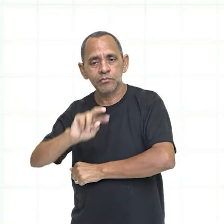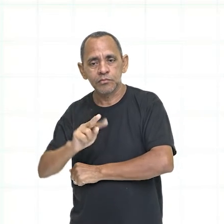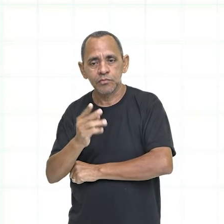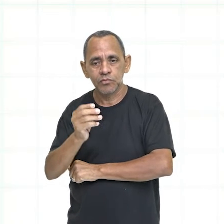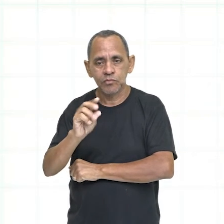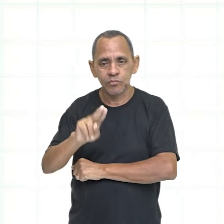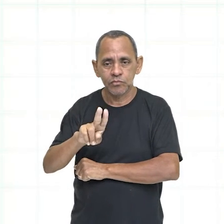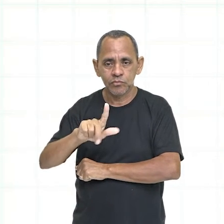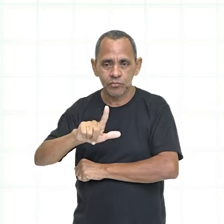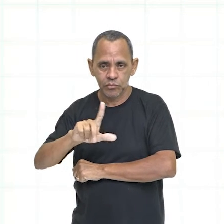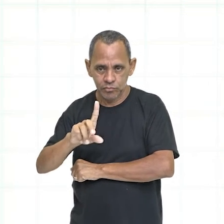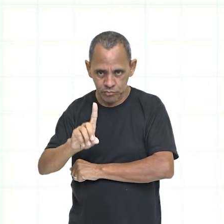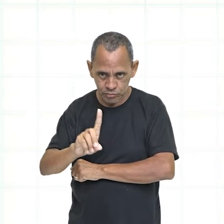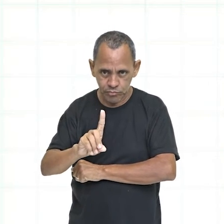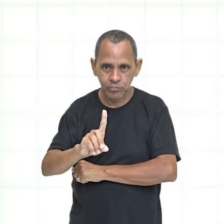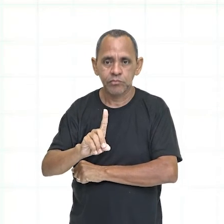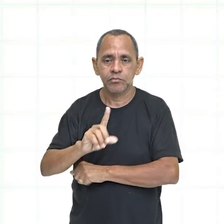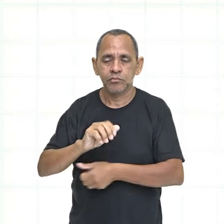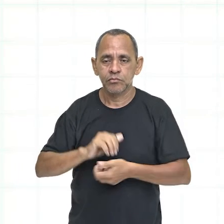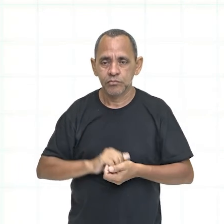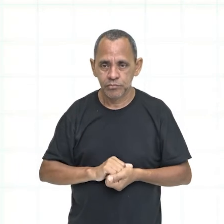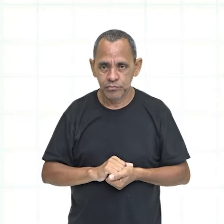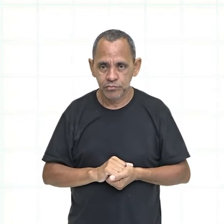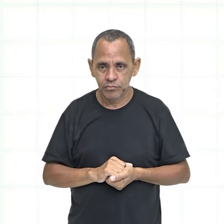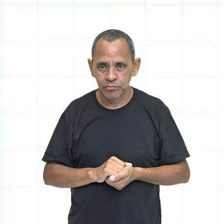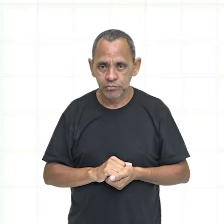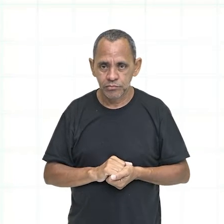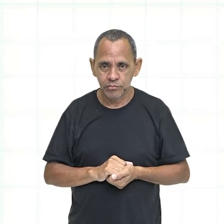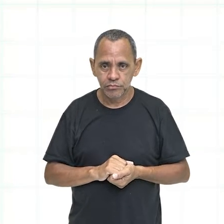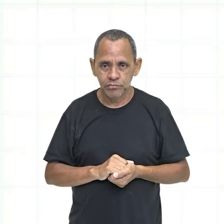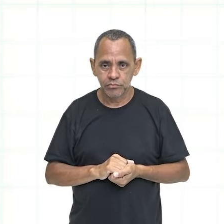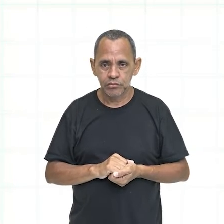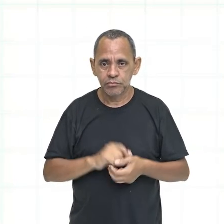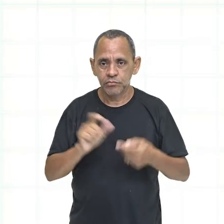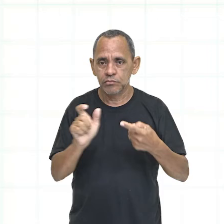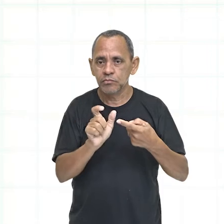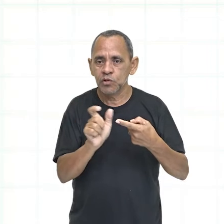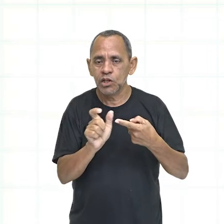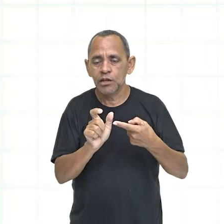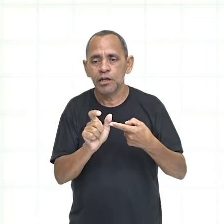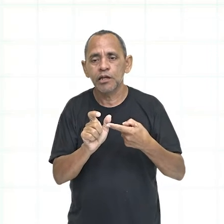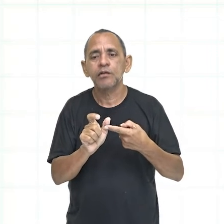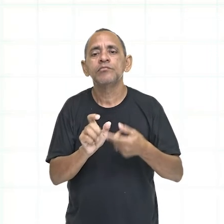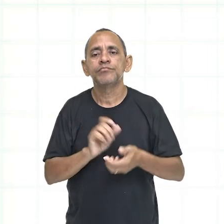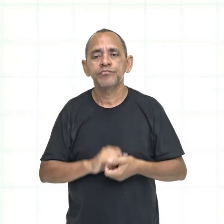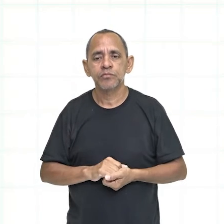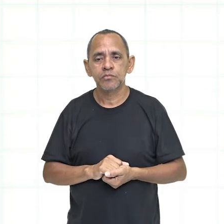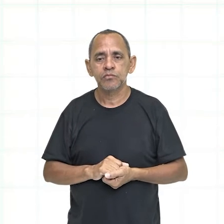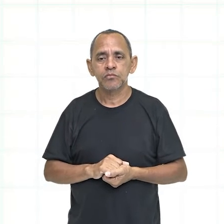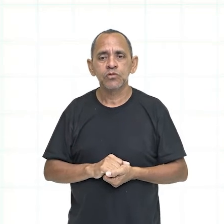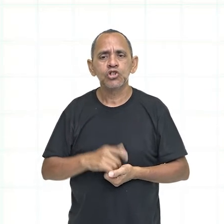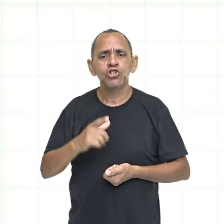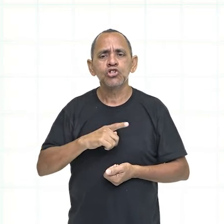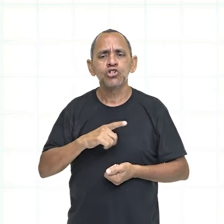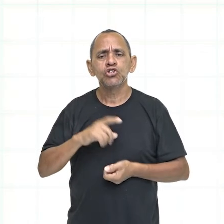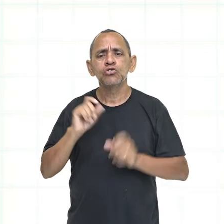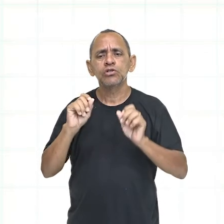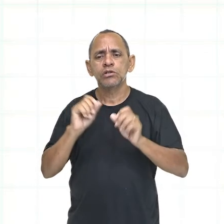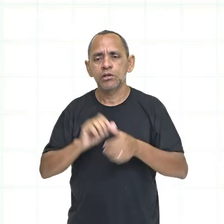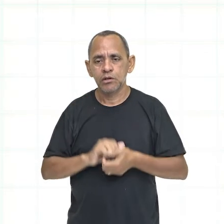him with such an important task? Eu deveria, né? Should I trust? Eu